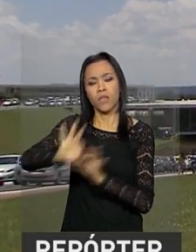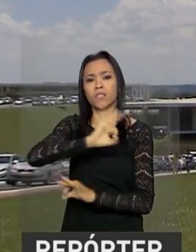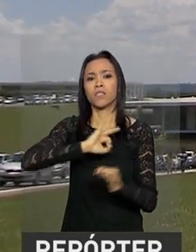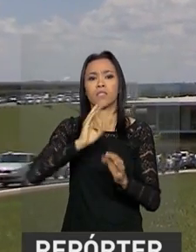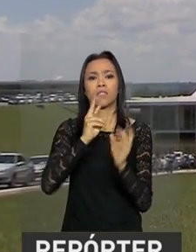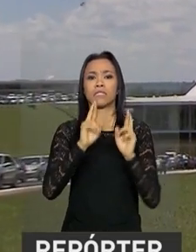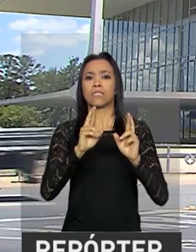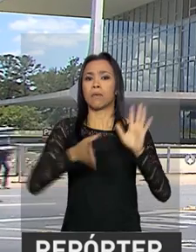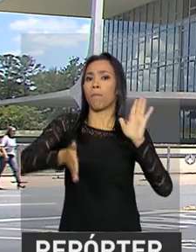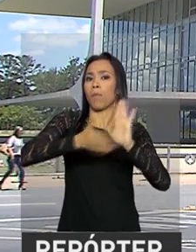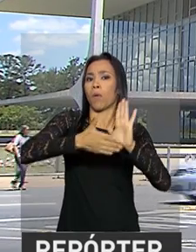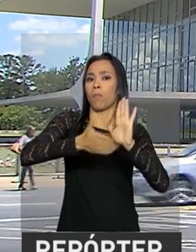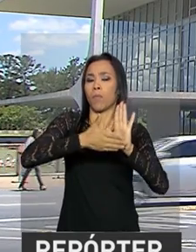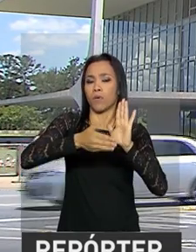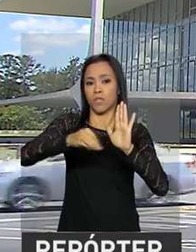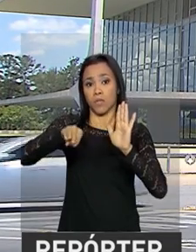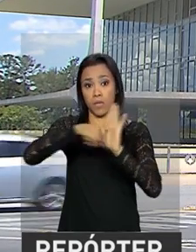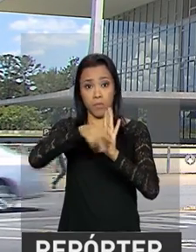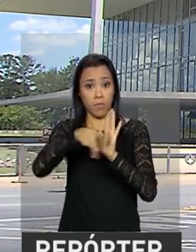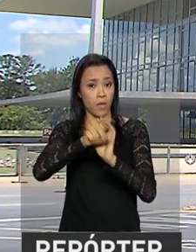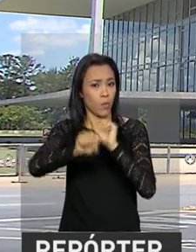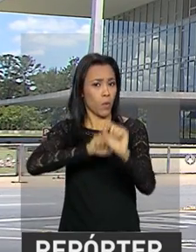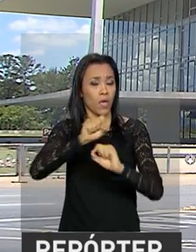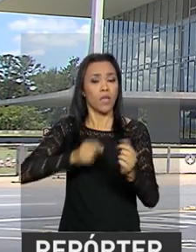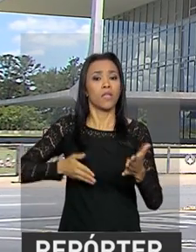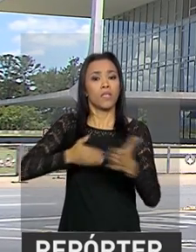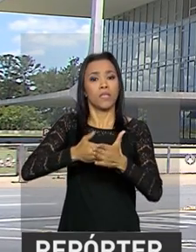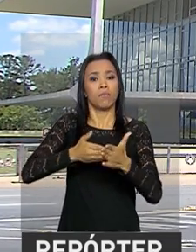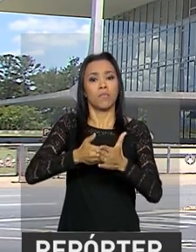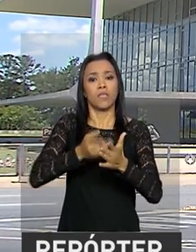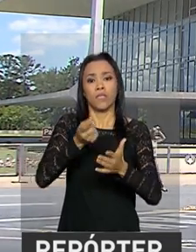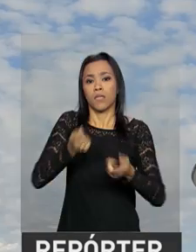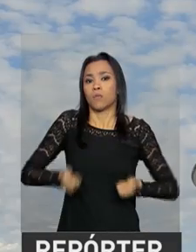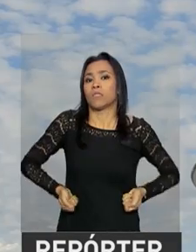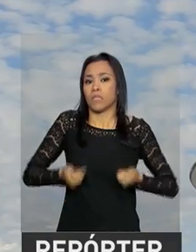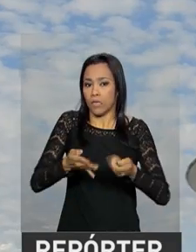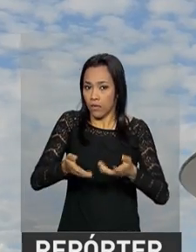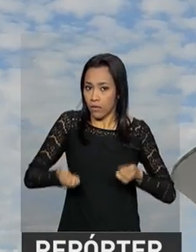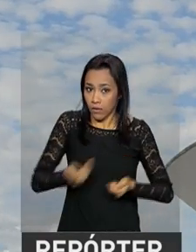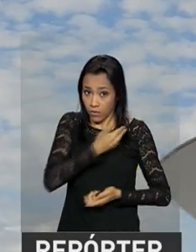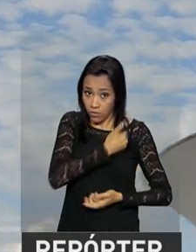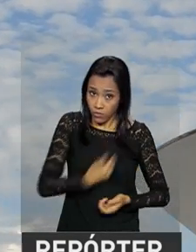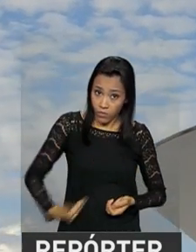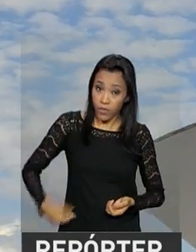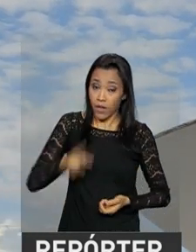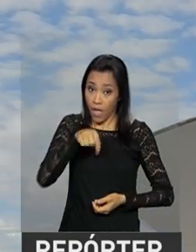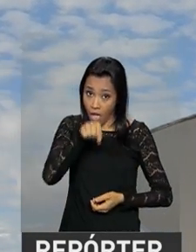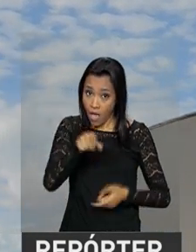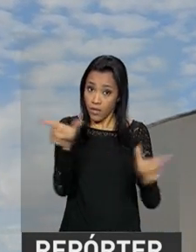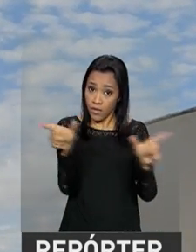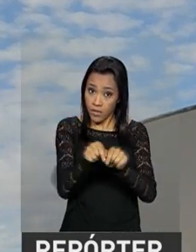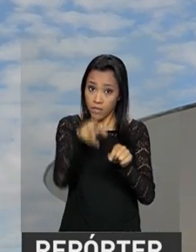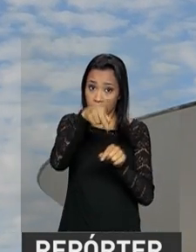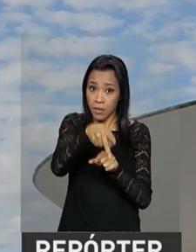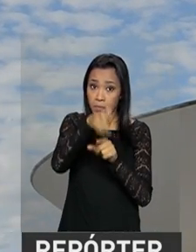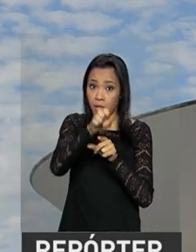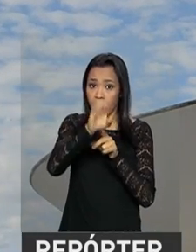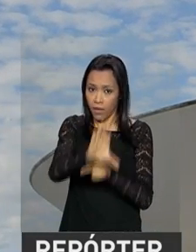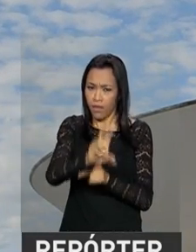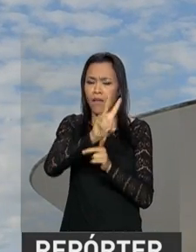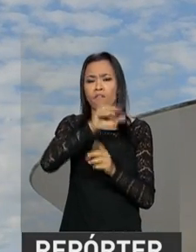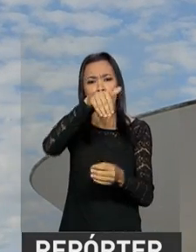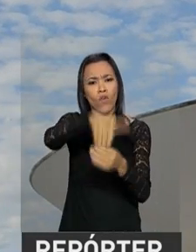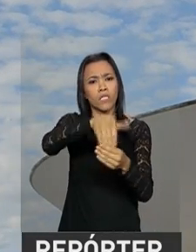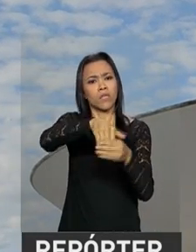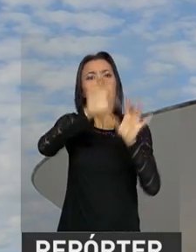emenda à constituição que limita o crescimento dos gastos públicos do governo esta PEC deve ser votada na comissão especial da Câmara